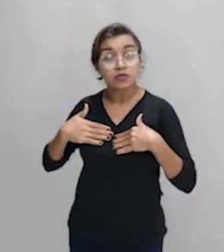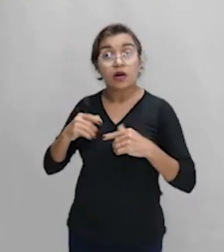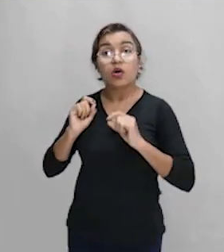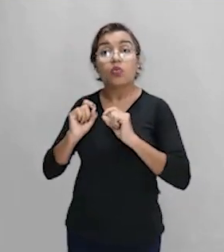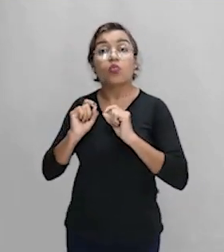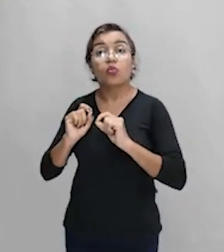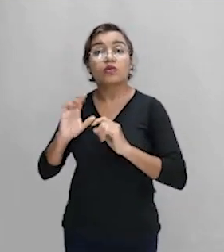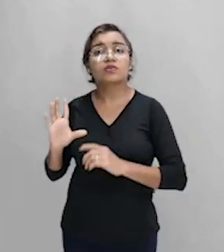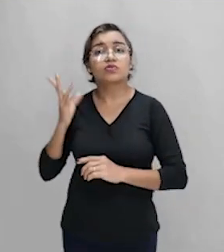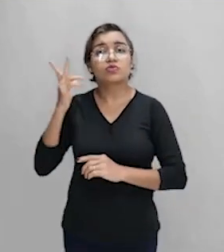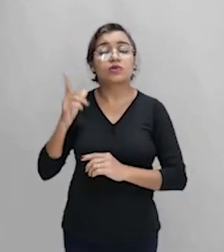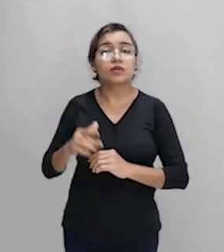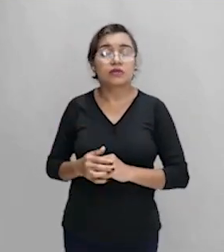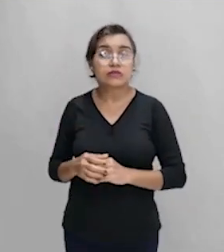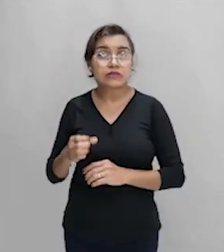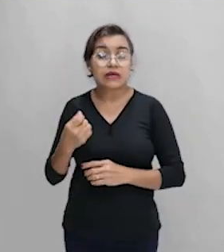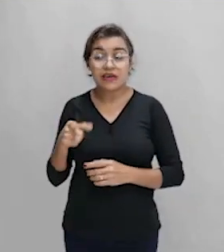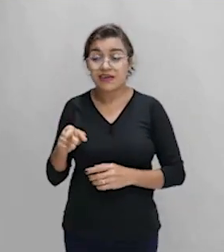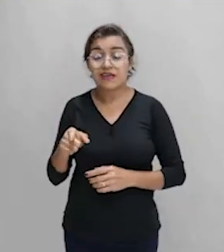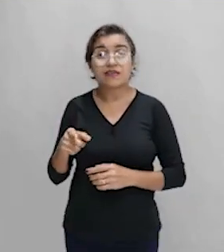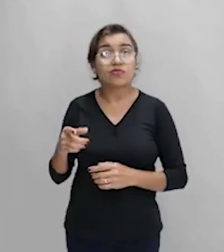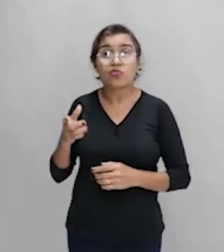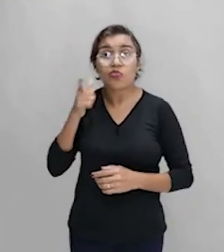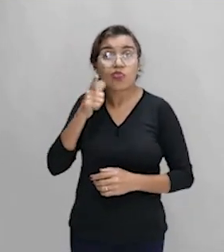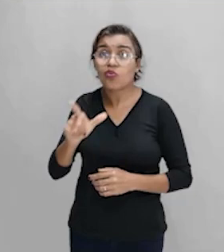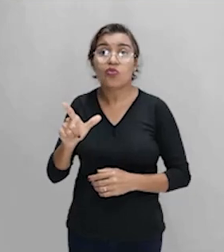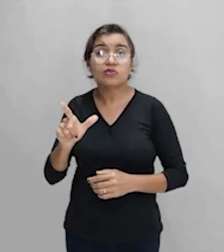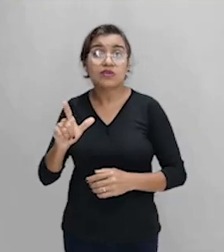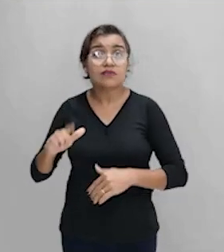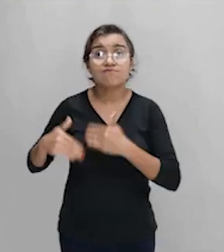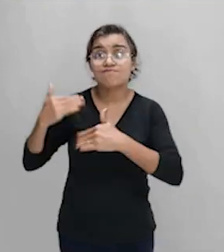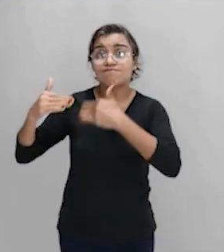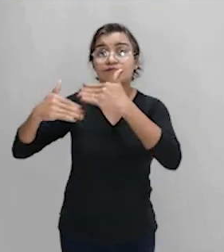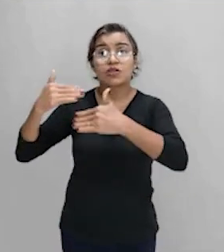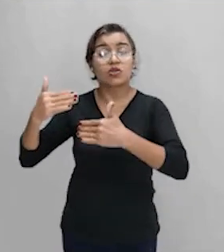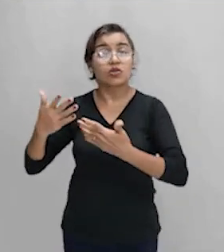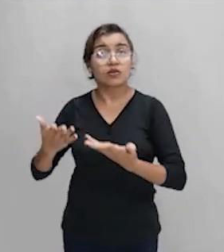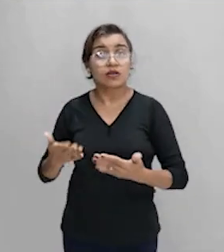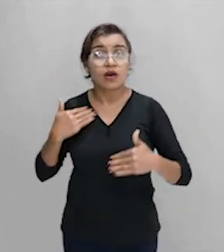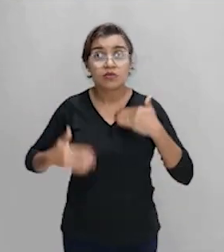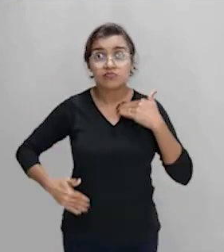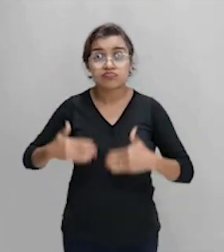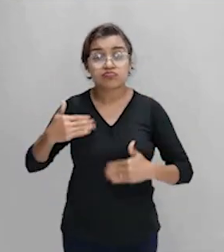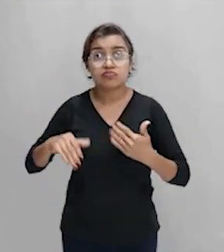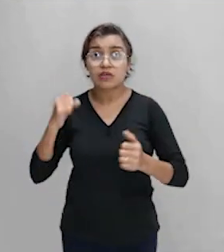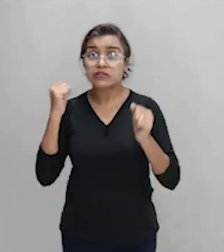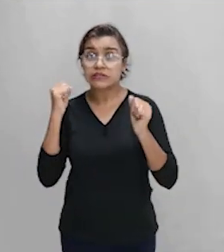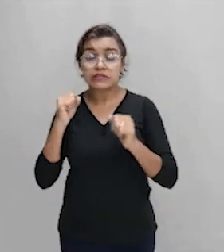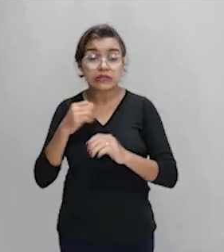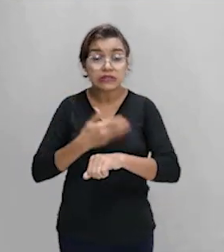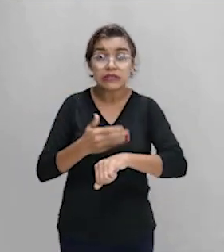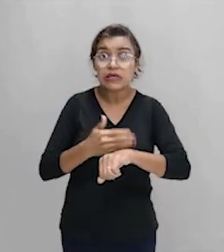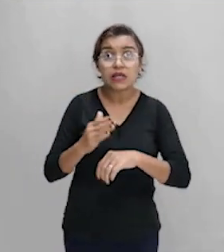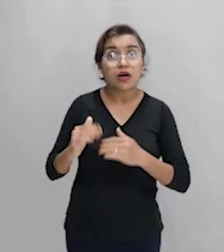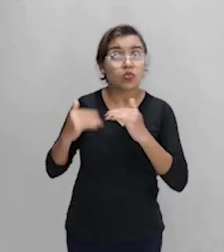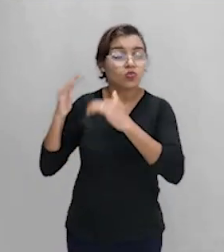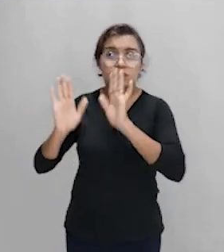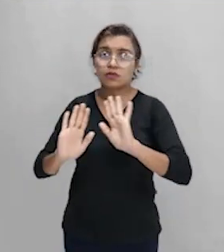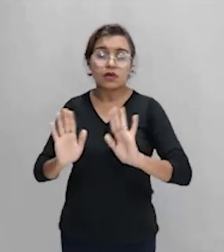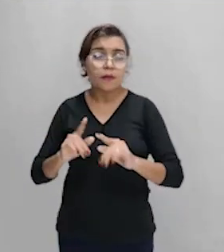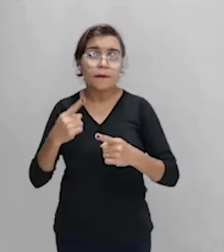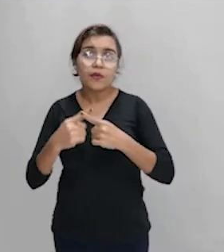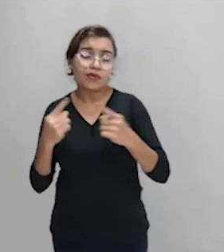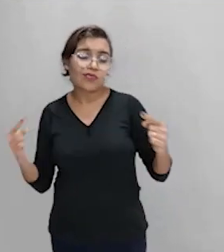Esse atleta, ao invés de ganhar desempenho, melhorar seu rendimento, acontece o contrário, porque ele entra